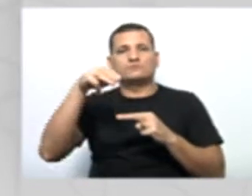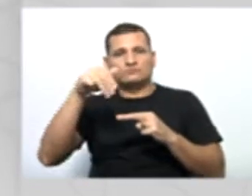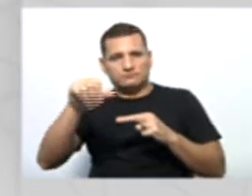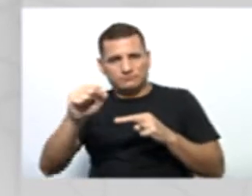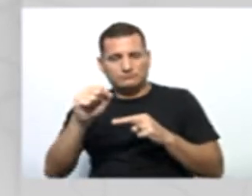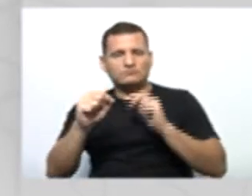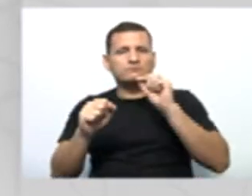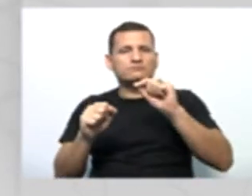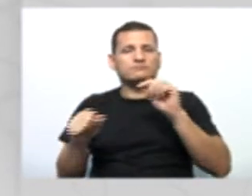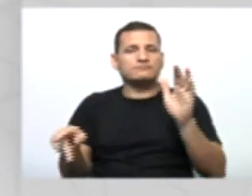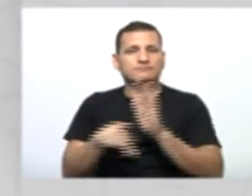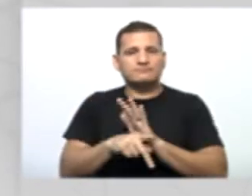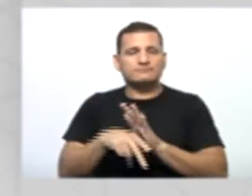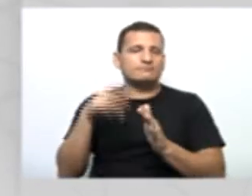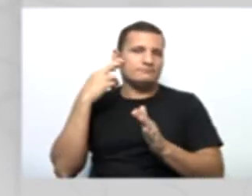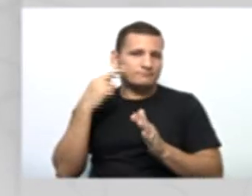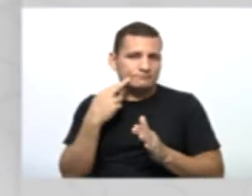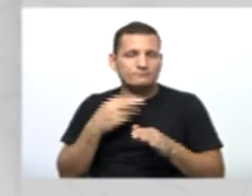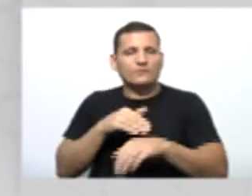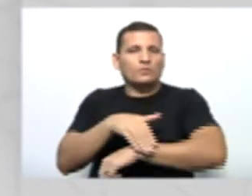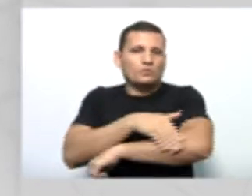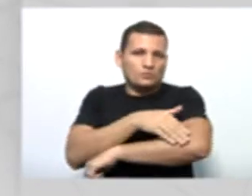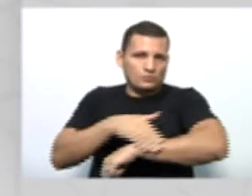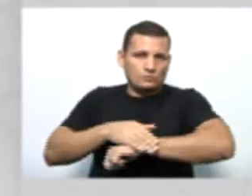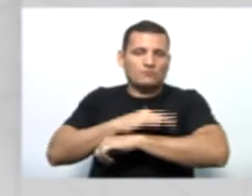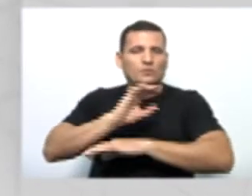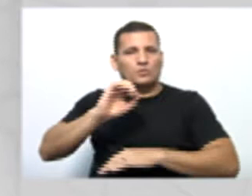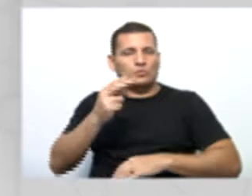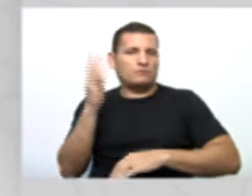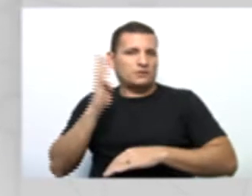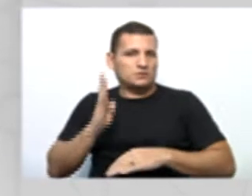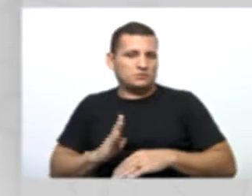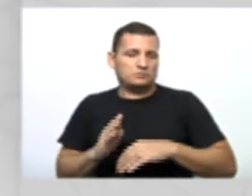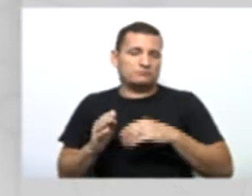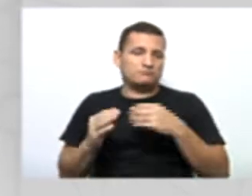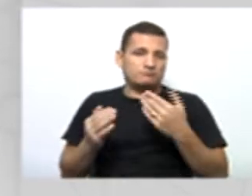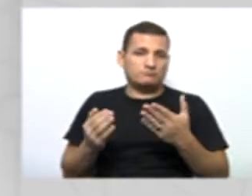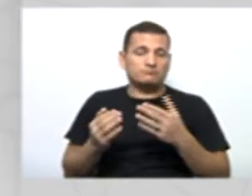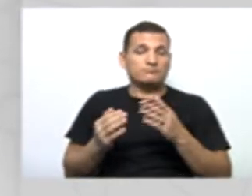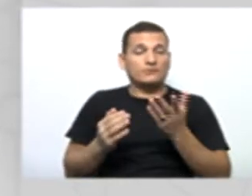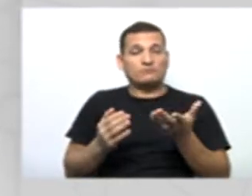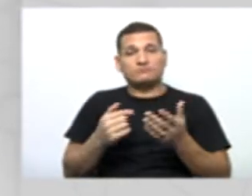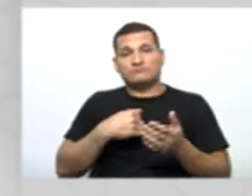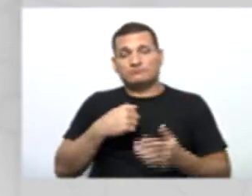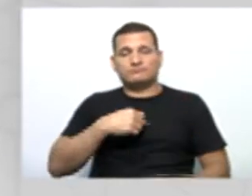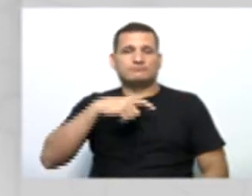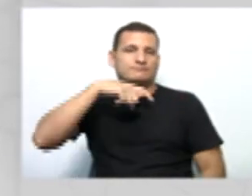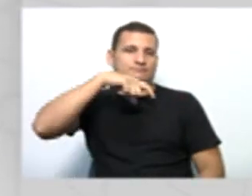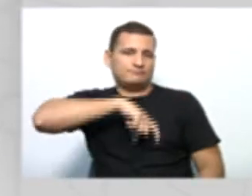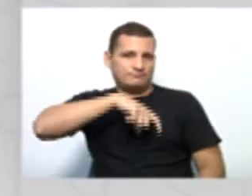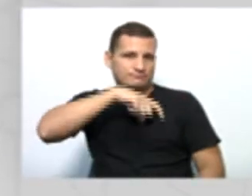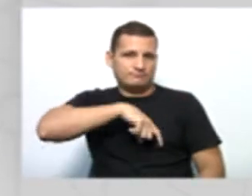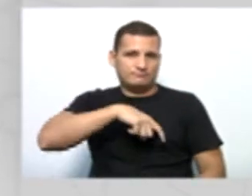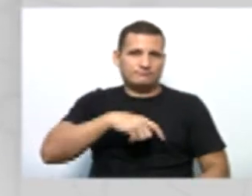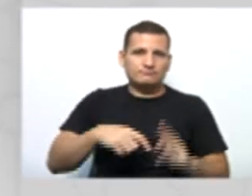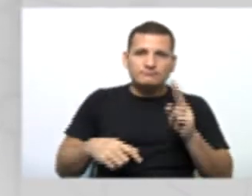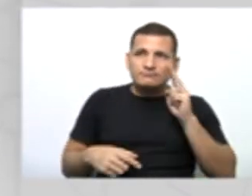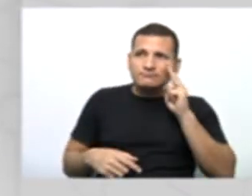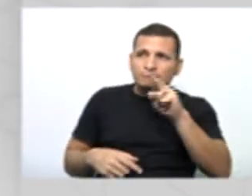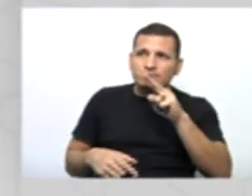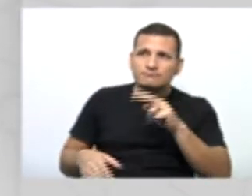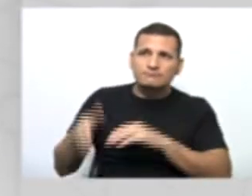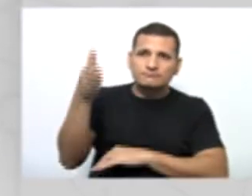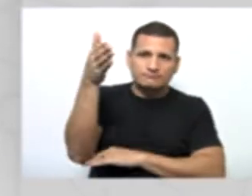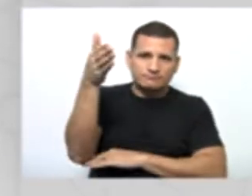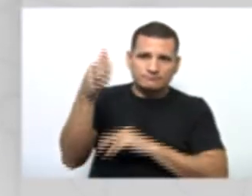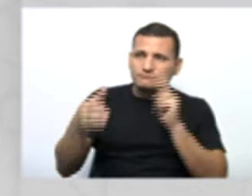no trânsito de Rondônia, no trânsito de Porto Velho. Então, quando eu tiro a minha habilitação e quando eu vejo uma placa de trânsito, eu estou